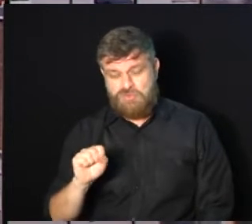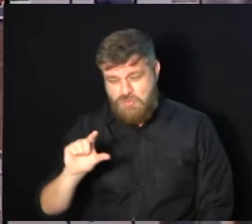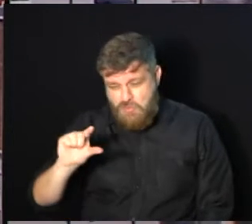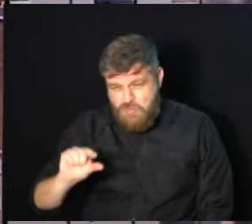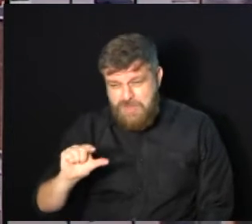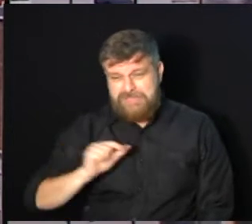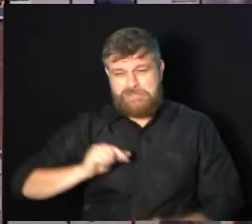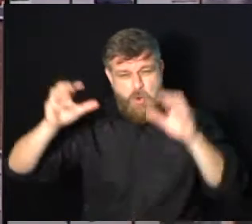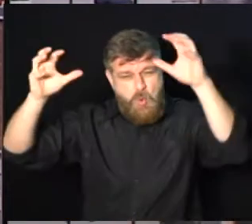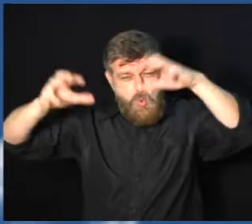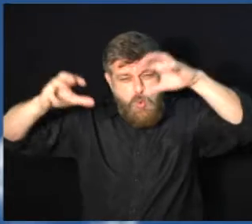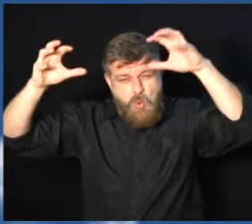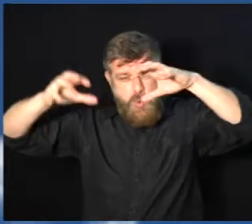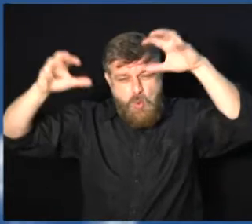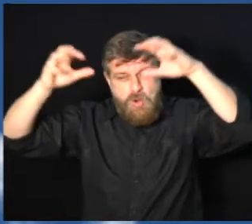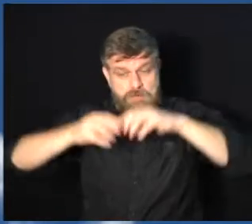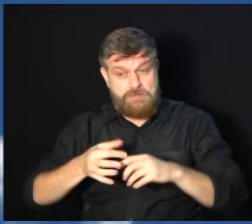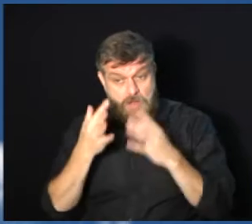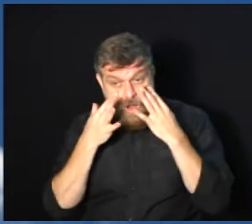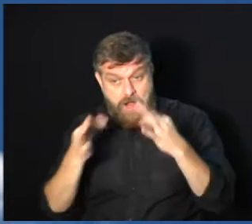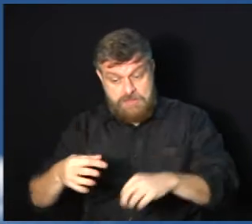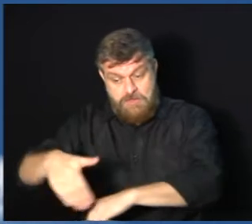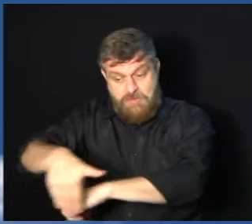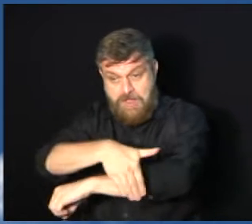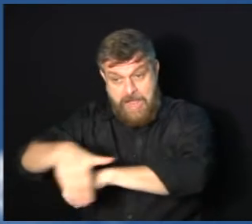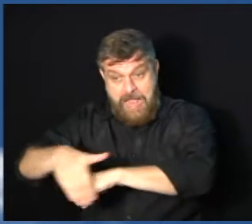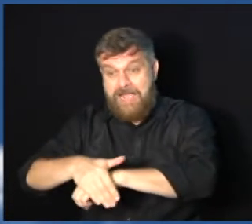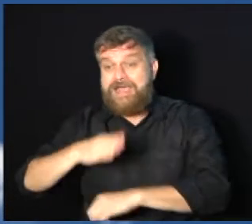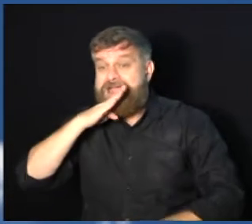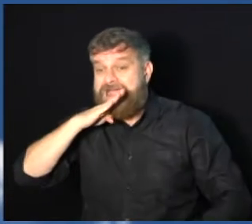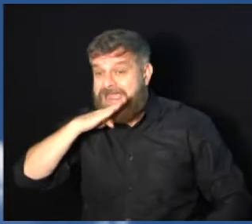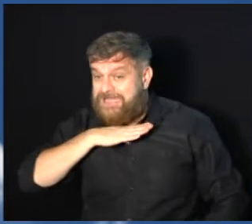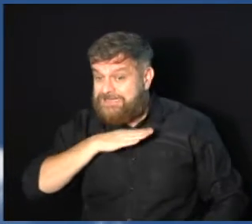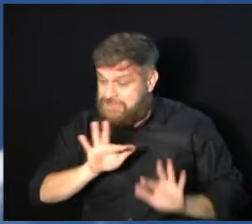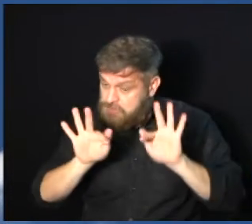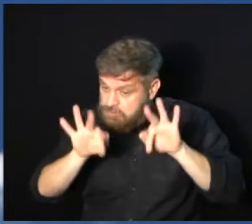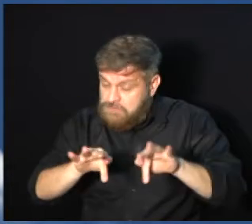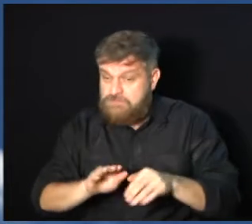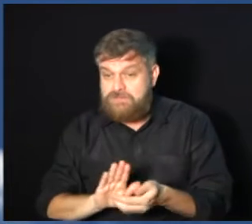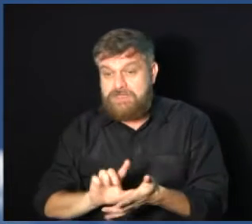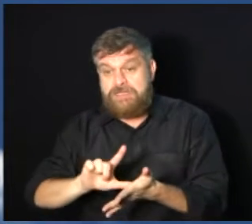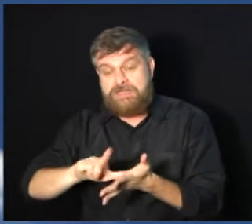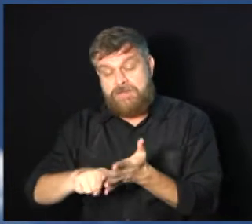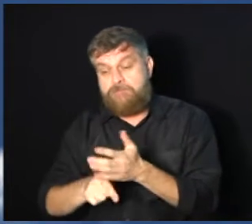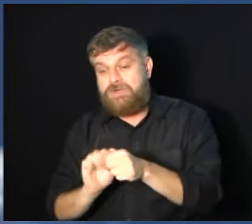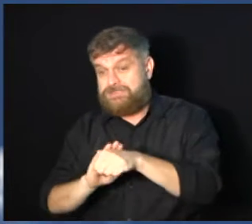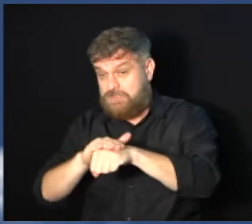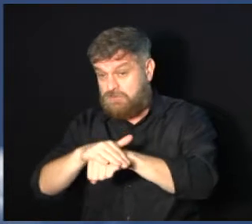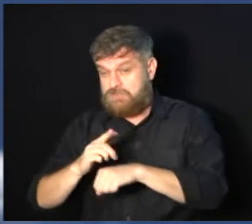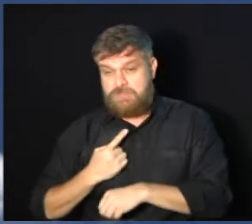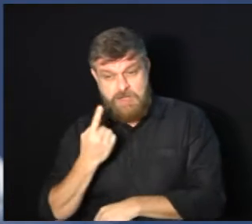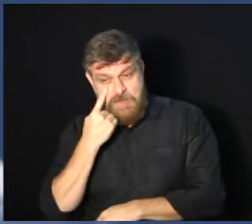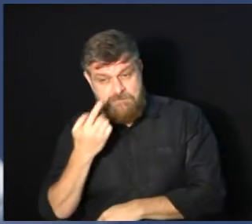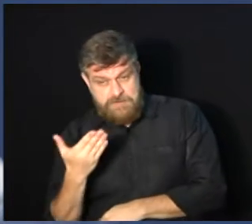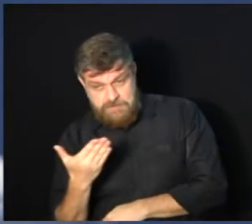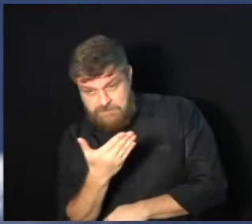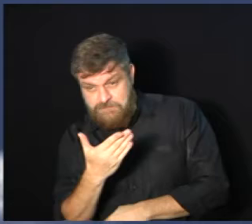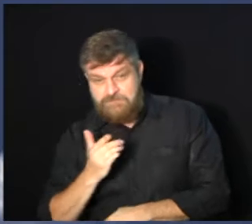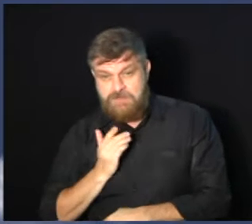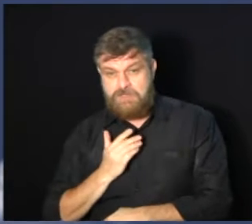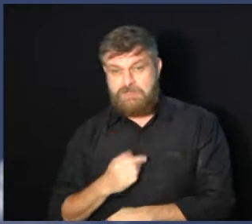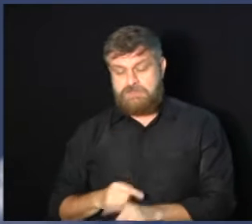então atenção, você que estiver na rua no fim da tarde e no início da noite. Já estamos vendo aí as